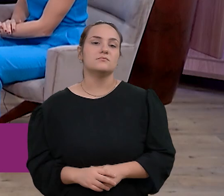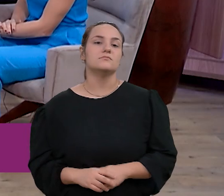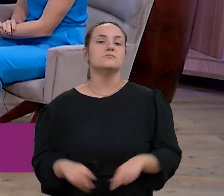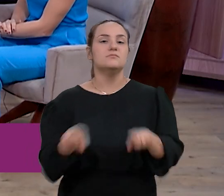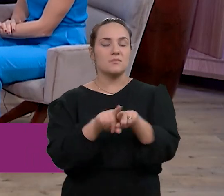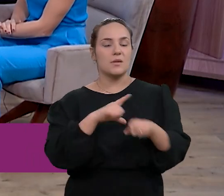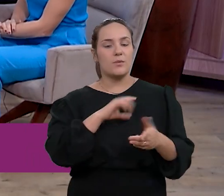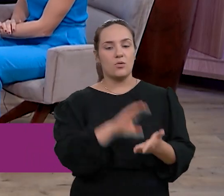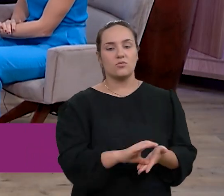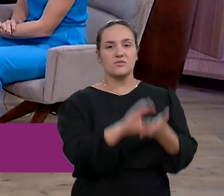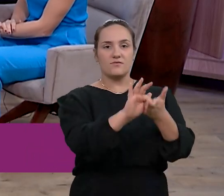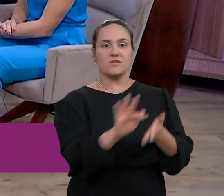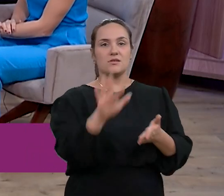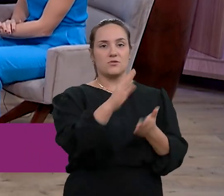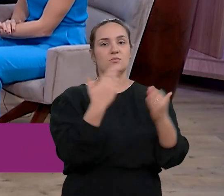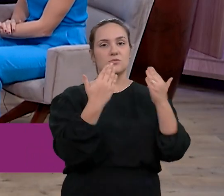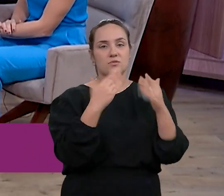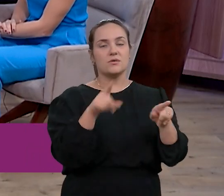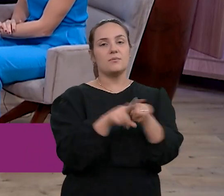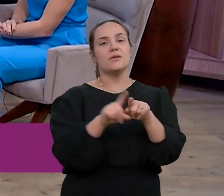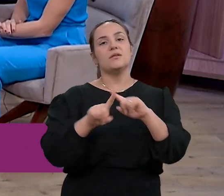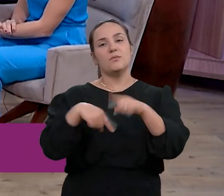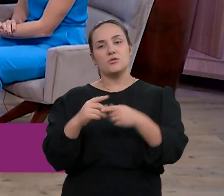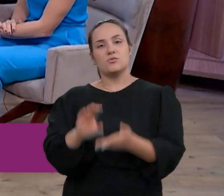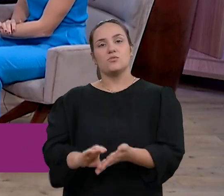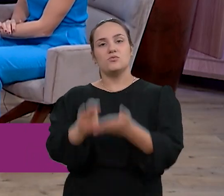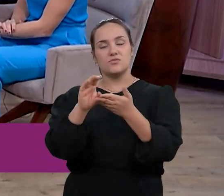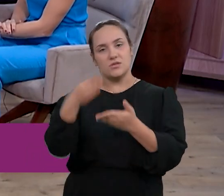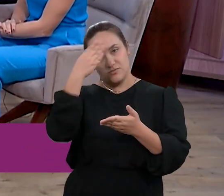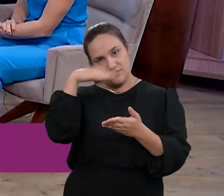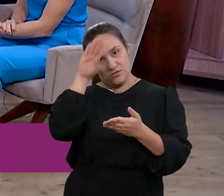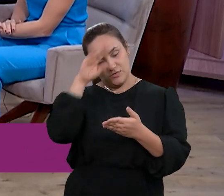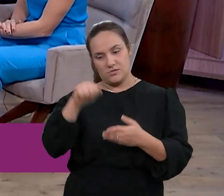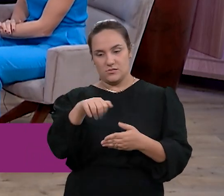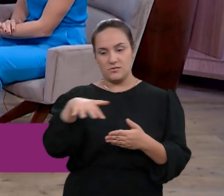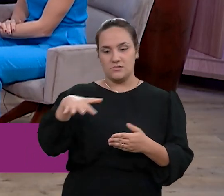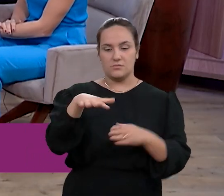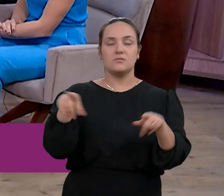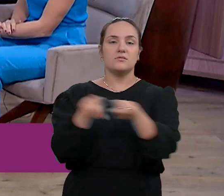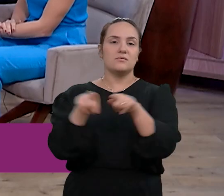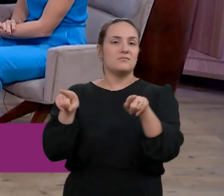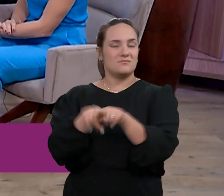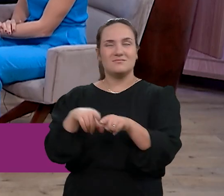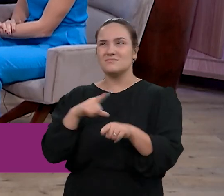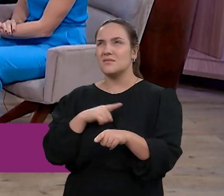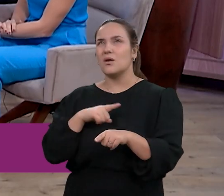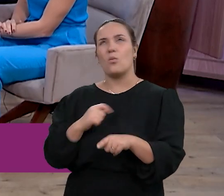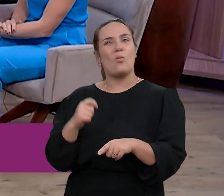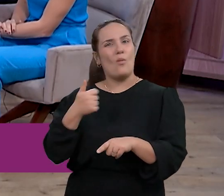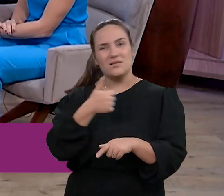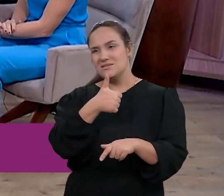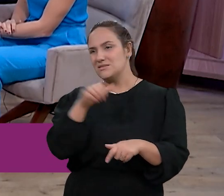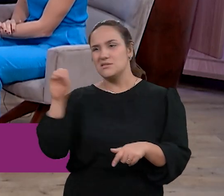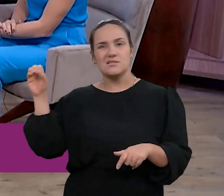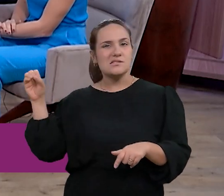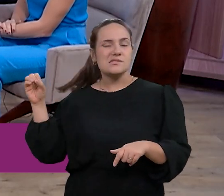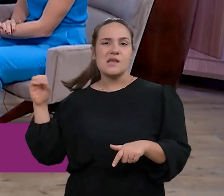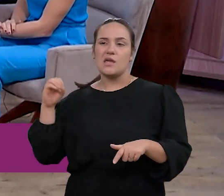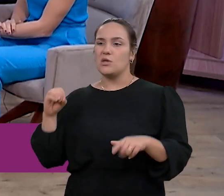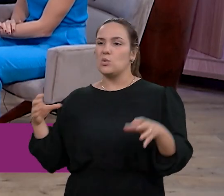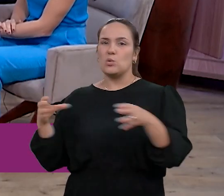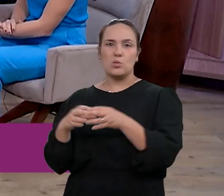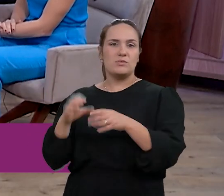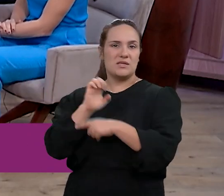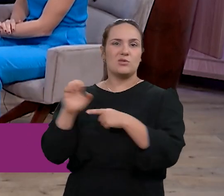Como eu disse os conselhos federais de enfermagem e serviço social e uma dezena quase uma centena de organizações estaduais que